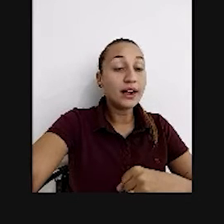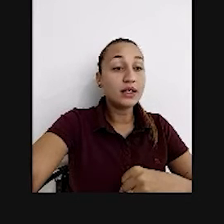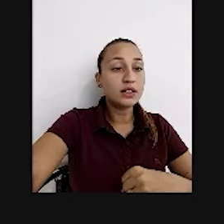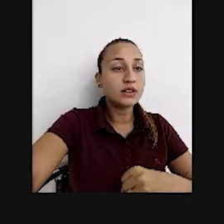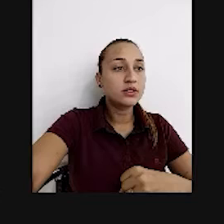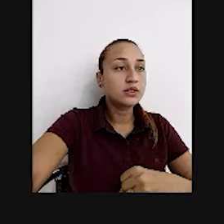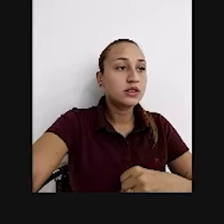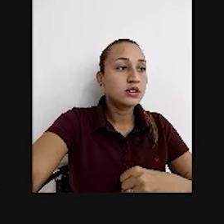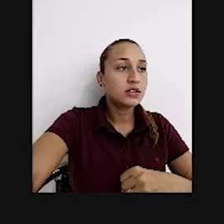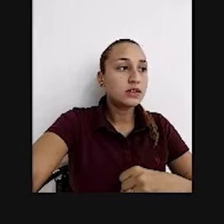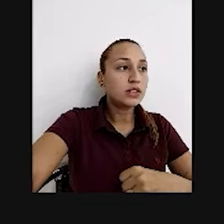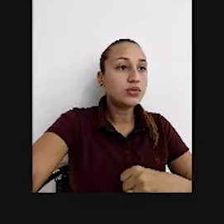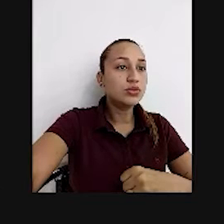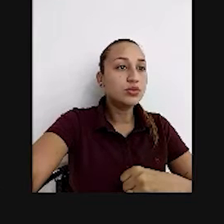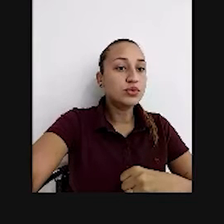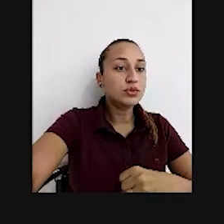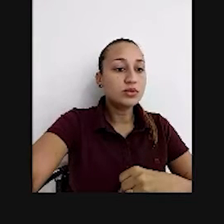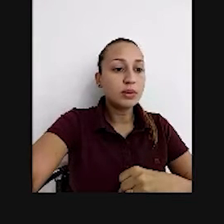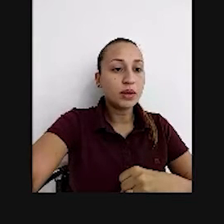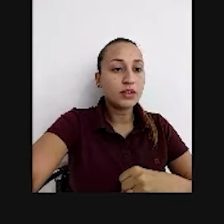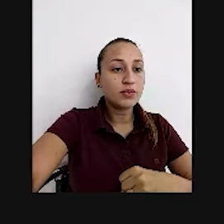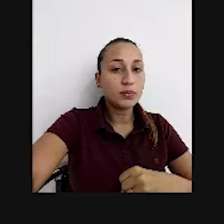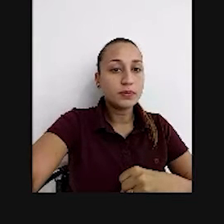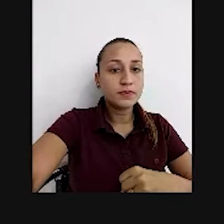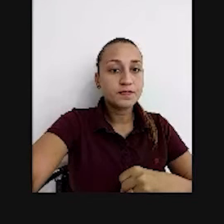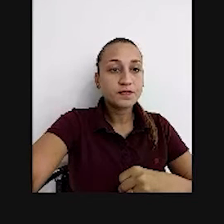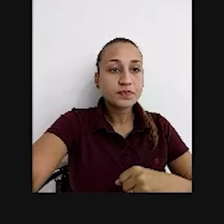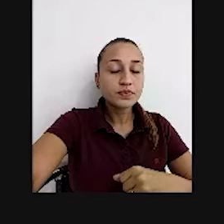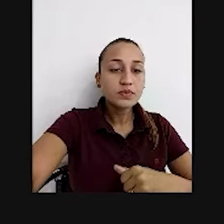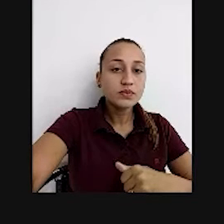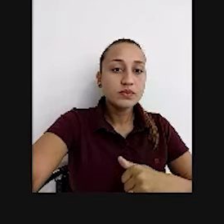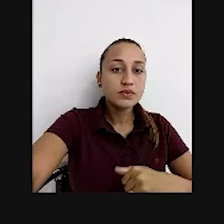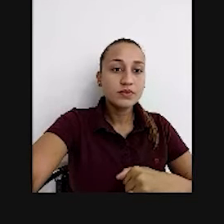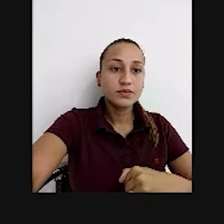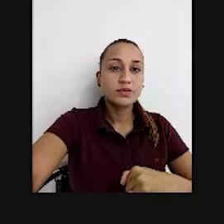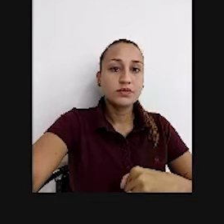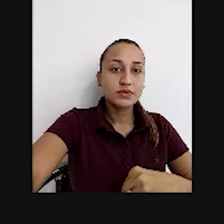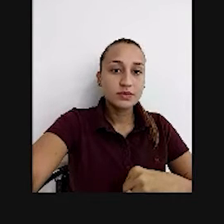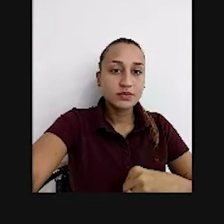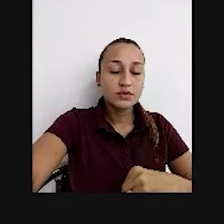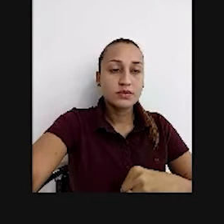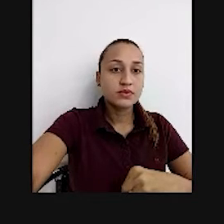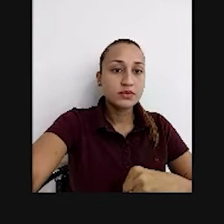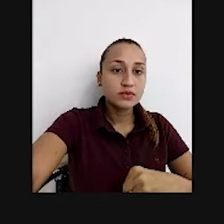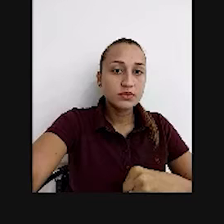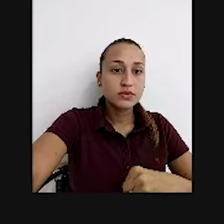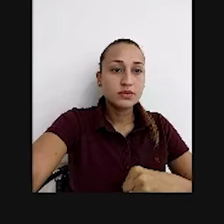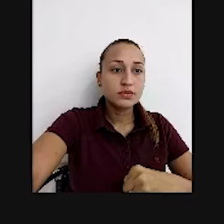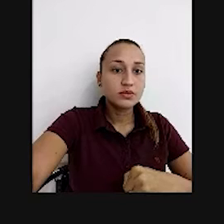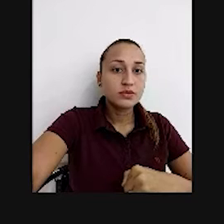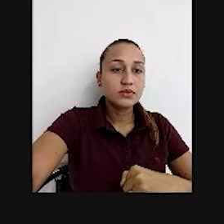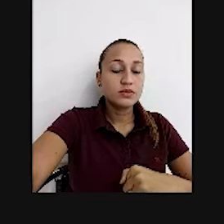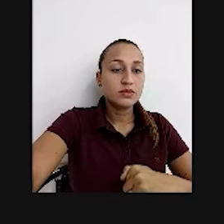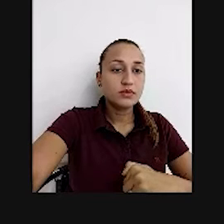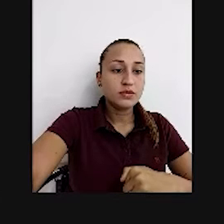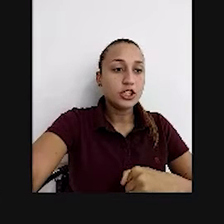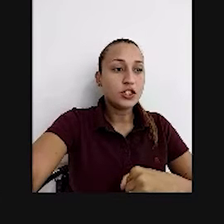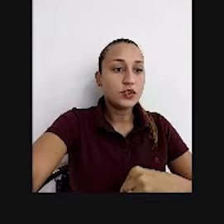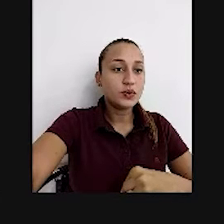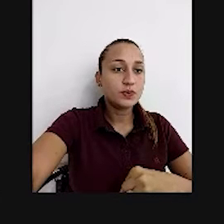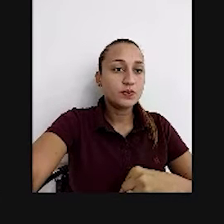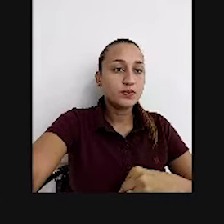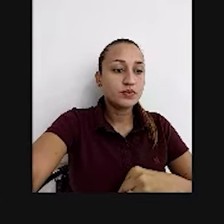é bacana. O bacana dessa nova interface, né, Gabriela, da Dassault, que